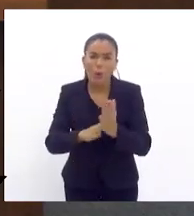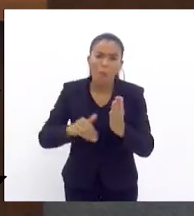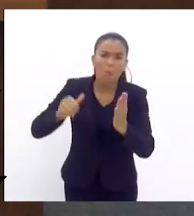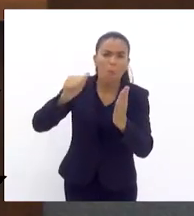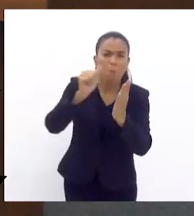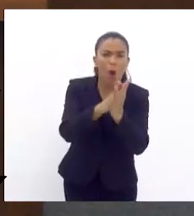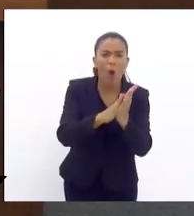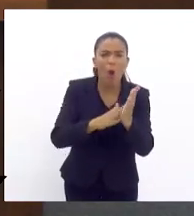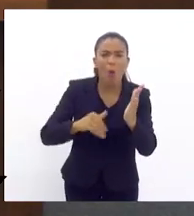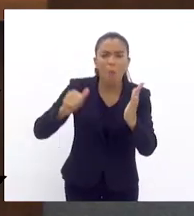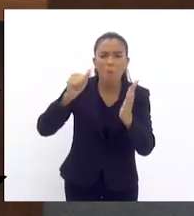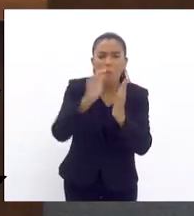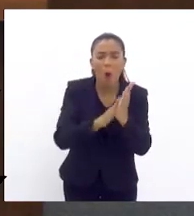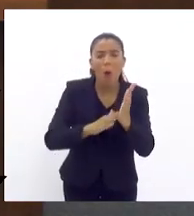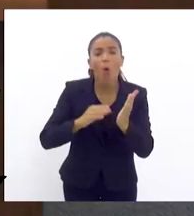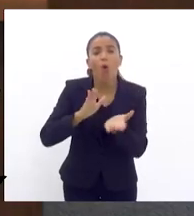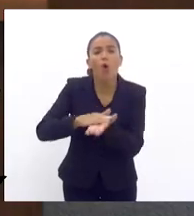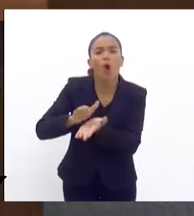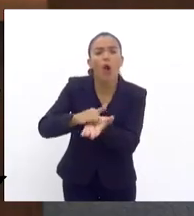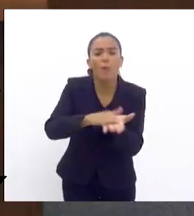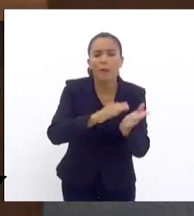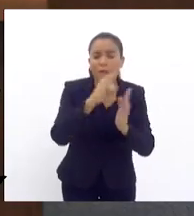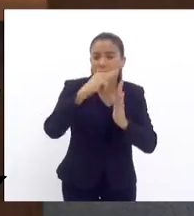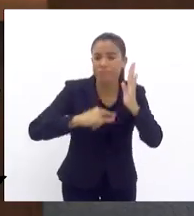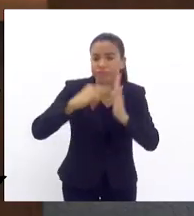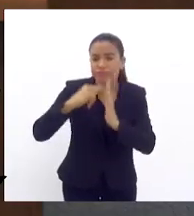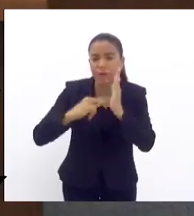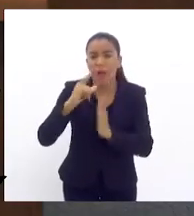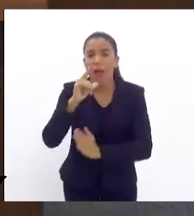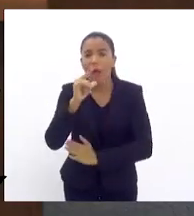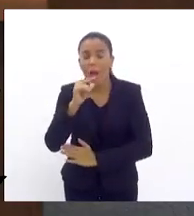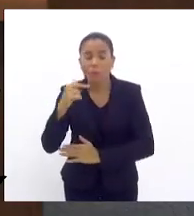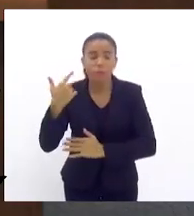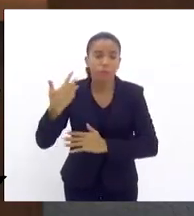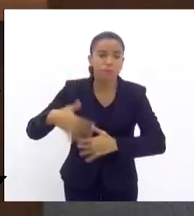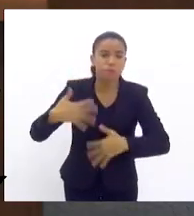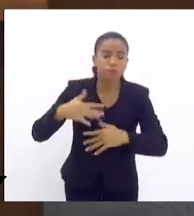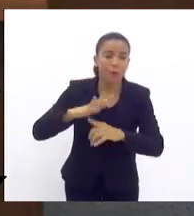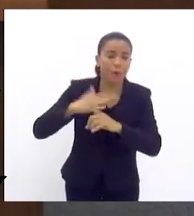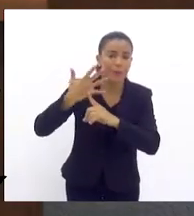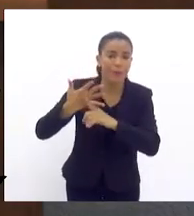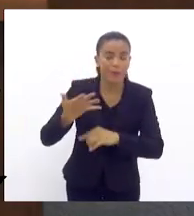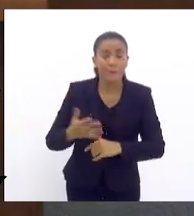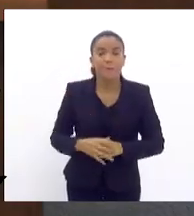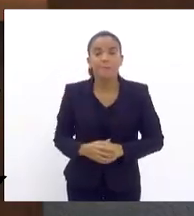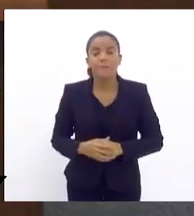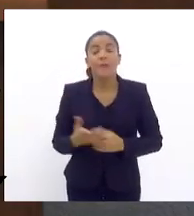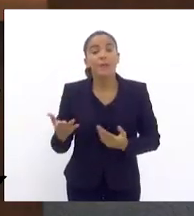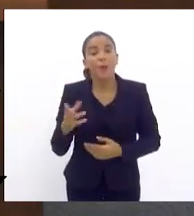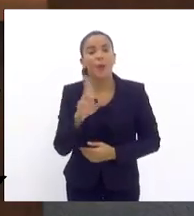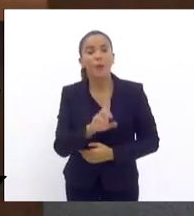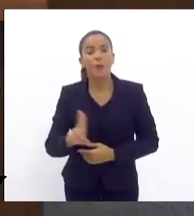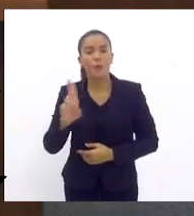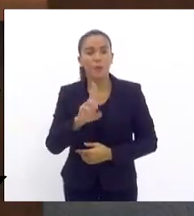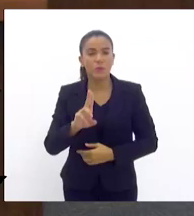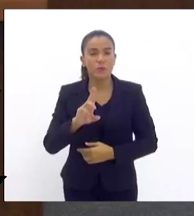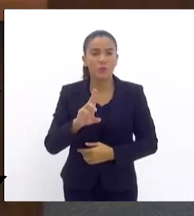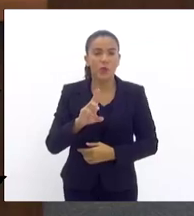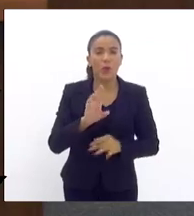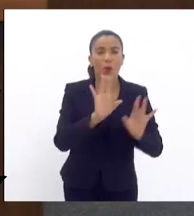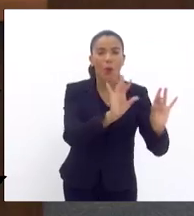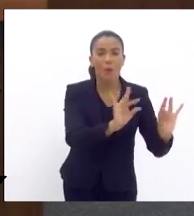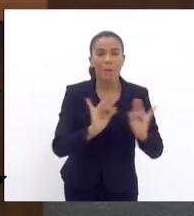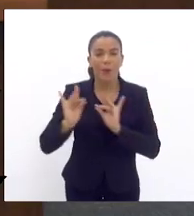população. Então, eles, você vai lá reclamar, eles utilizam esse Ctrl-C,